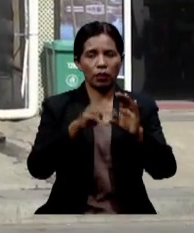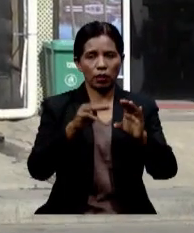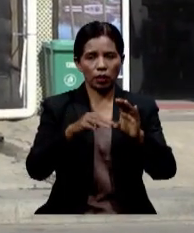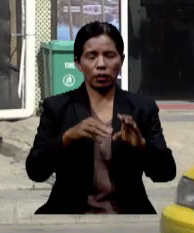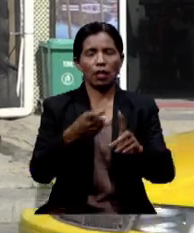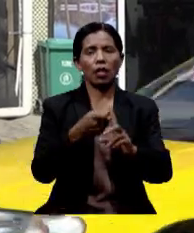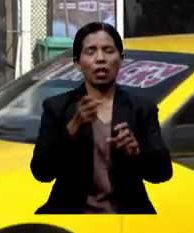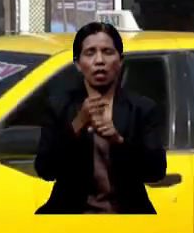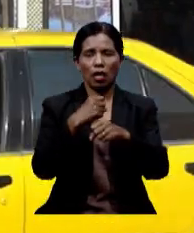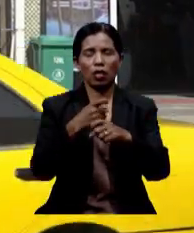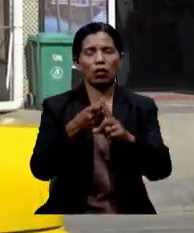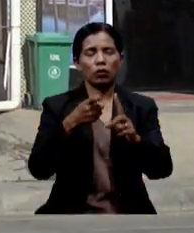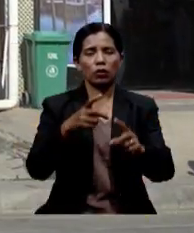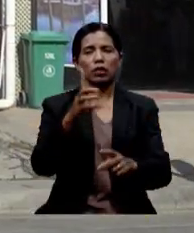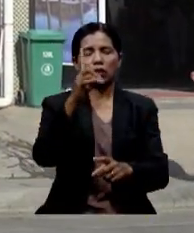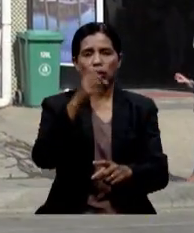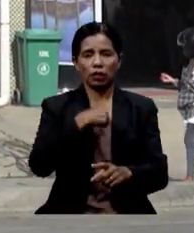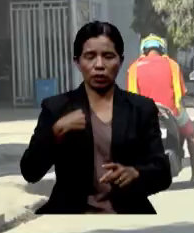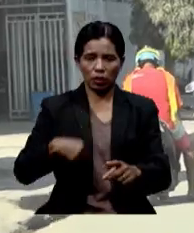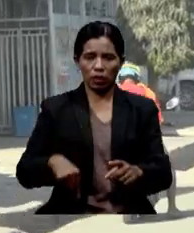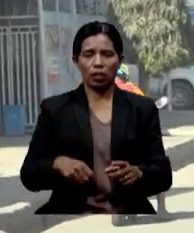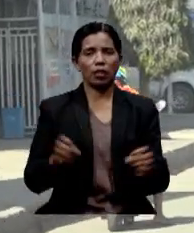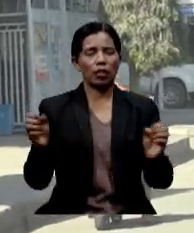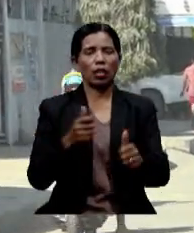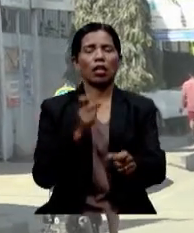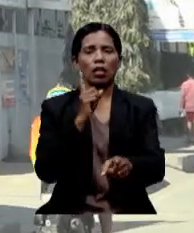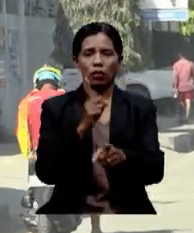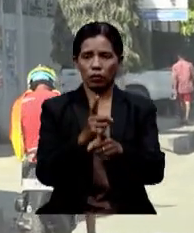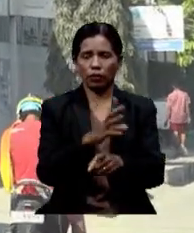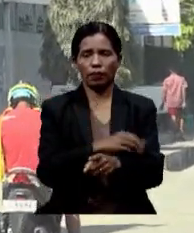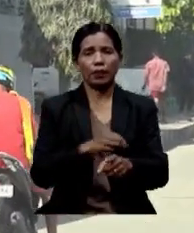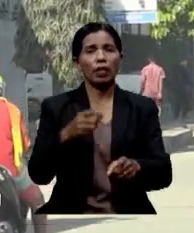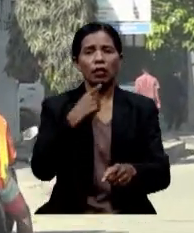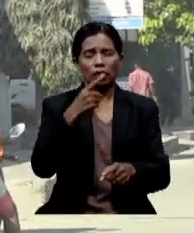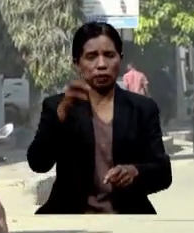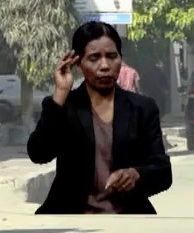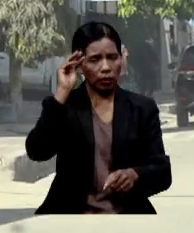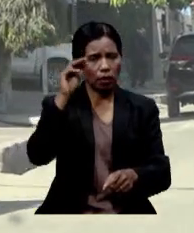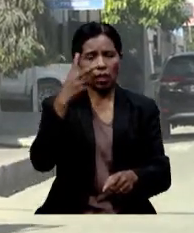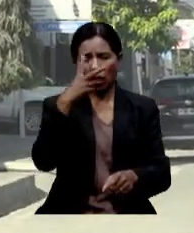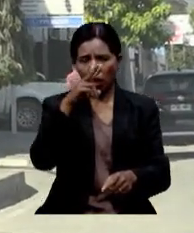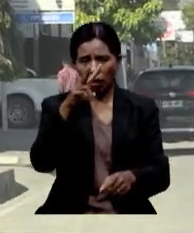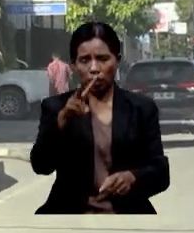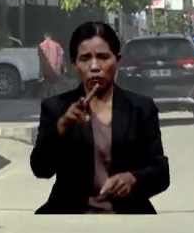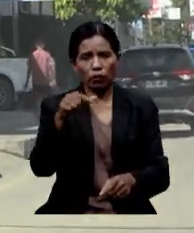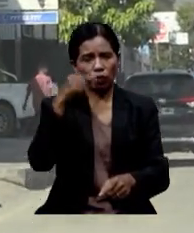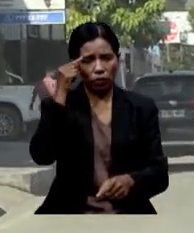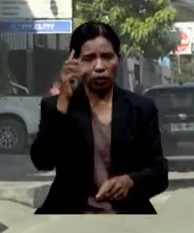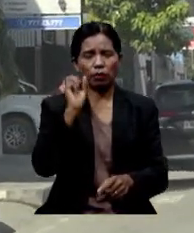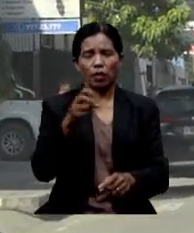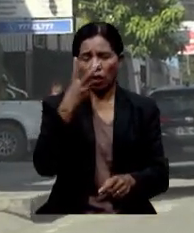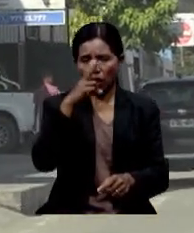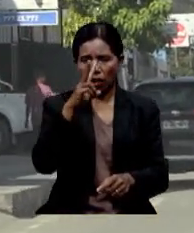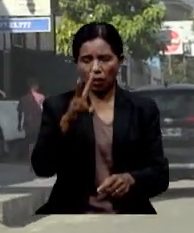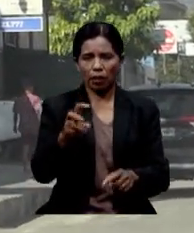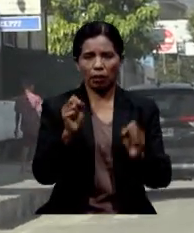dili desorganizado. Nune nisuzere ba governo precisa hare questão ne, hoseri hodi bele hadia